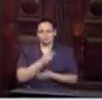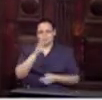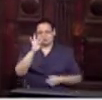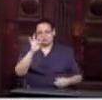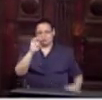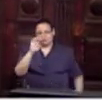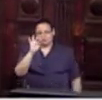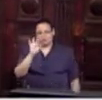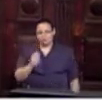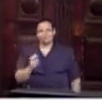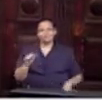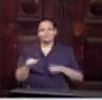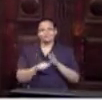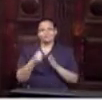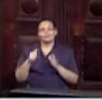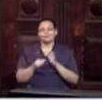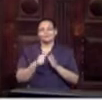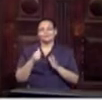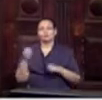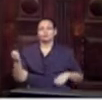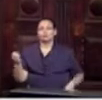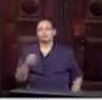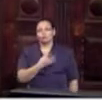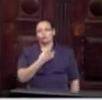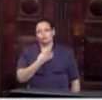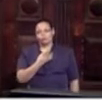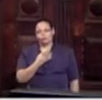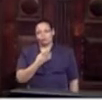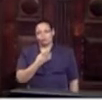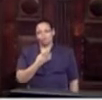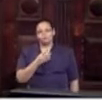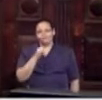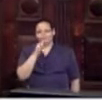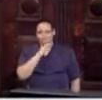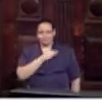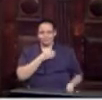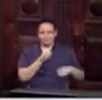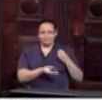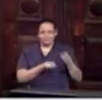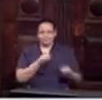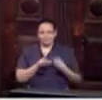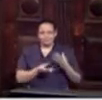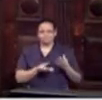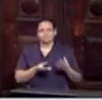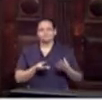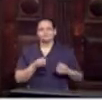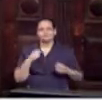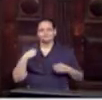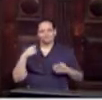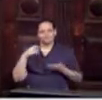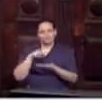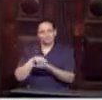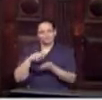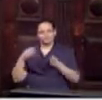mas se trata, em primeiro lugar, de uma nova isenção tributária, de uma nova isenção tributária ao